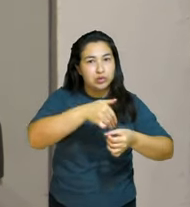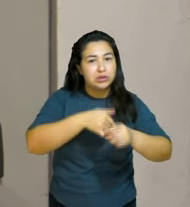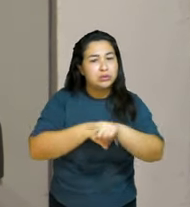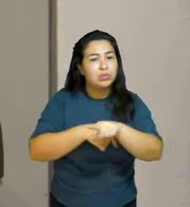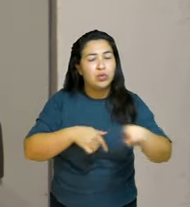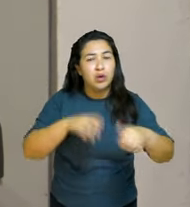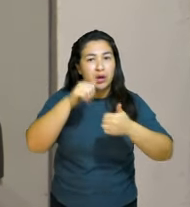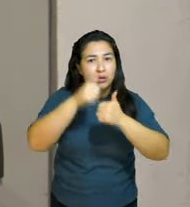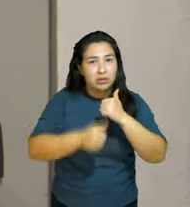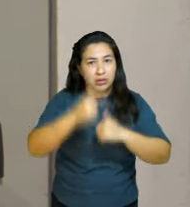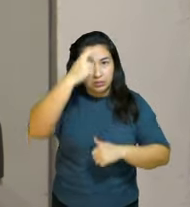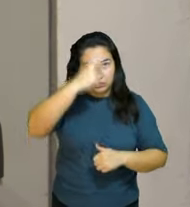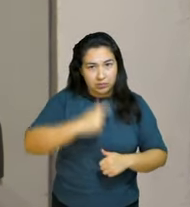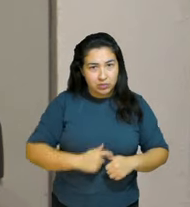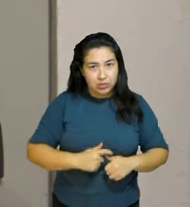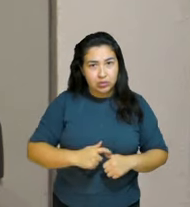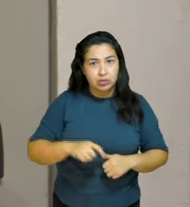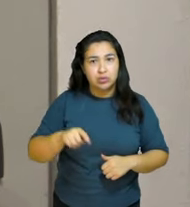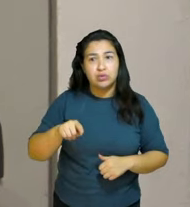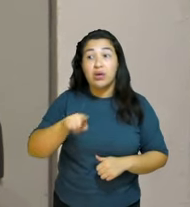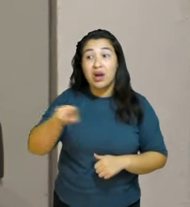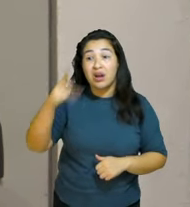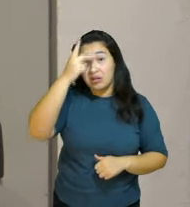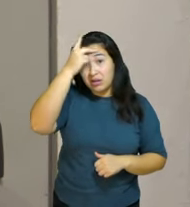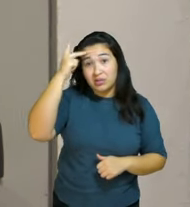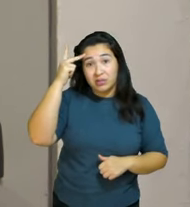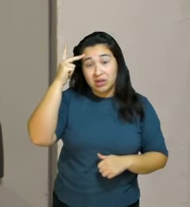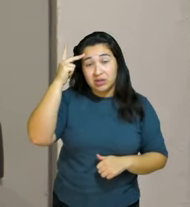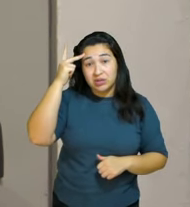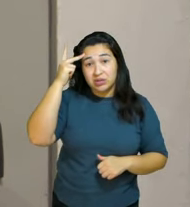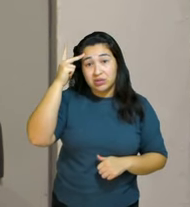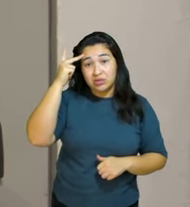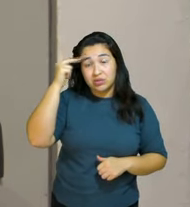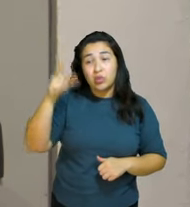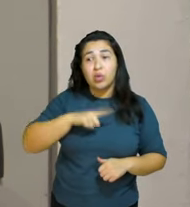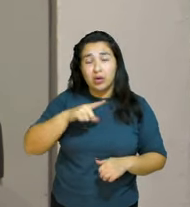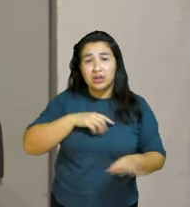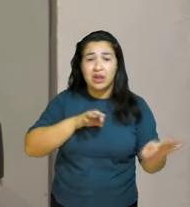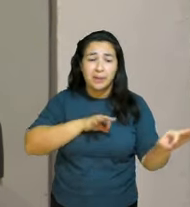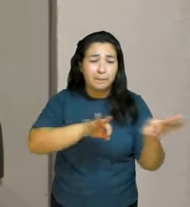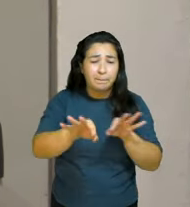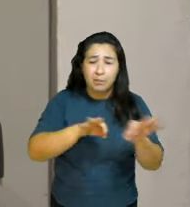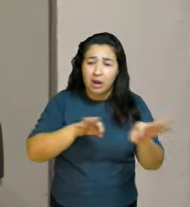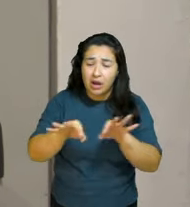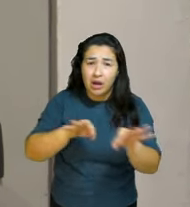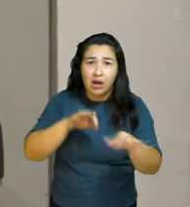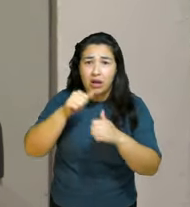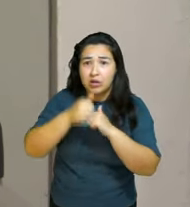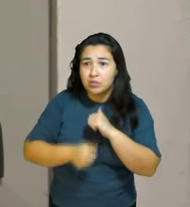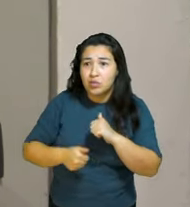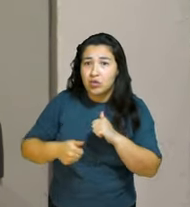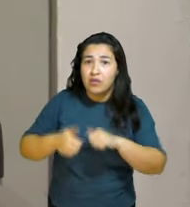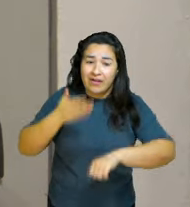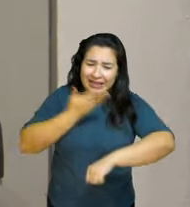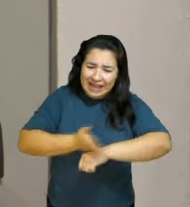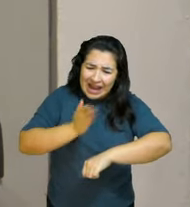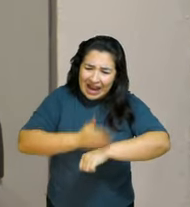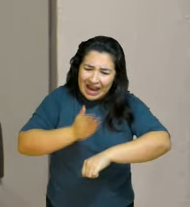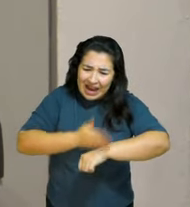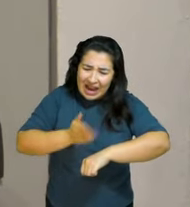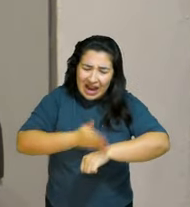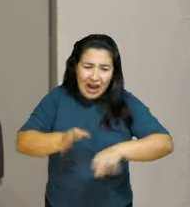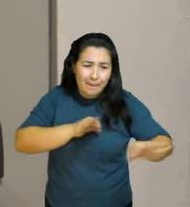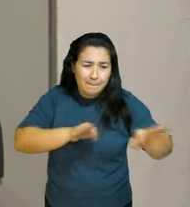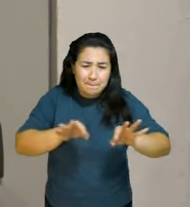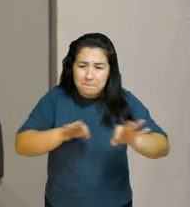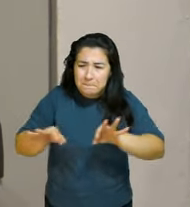quem trabalha com esporte sabe que o atleta existe um planejamento desportivo, né? O treinamento desportivo ele exige planejamento.